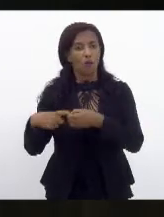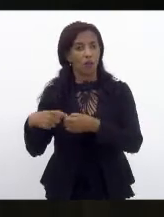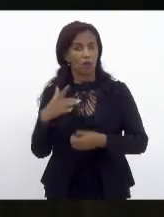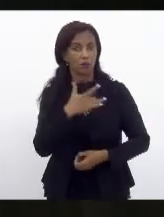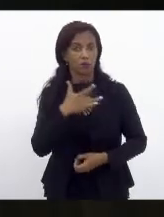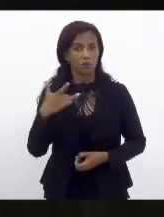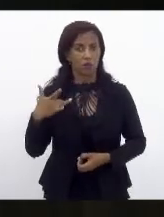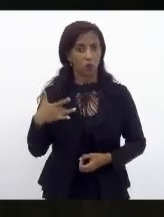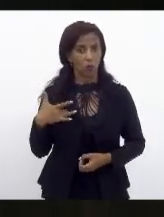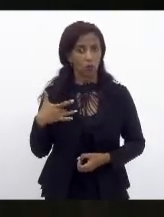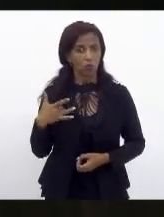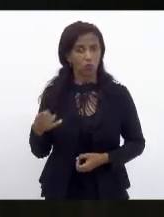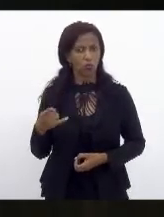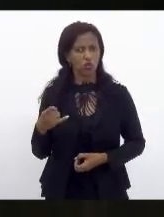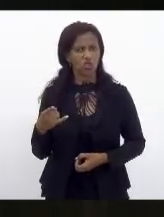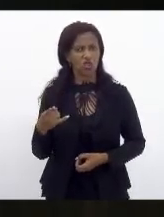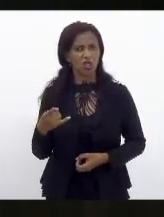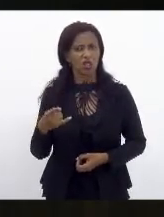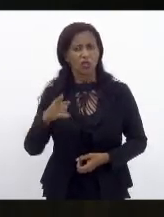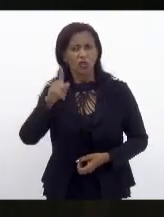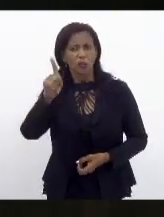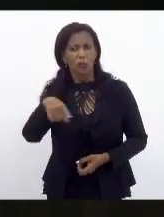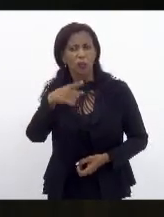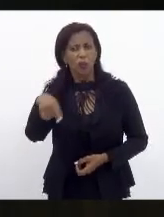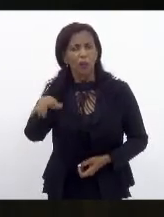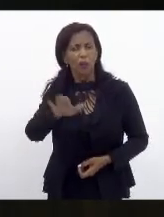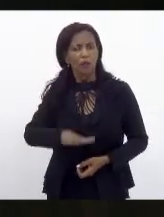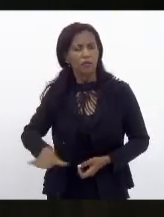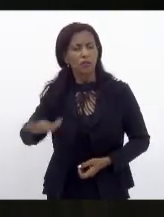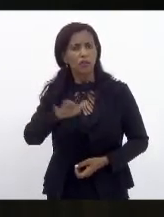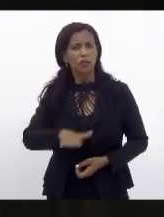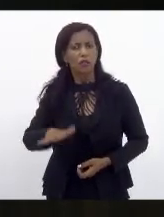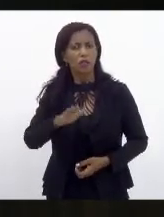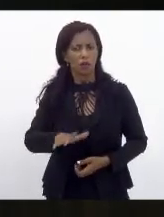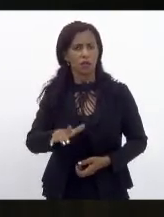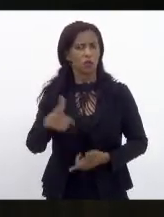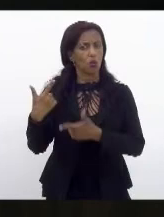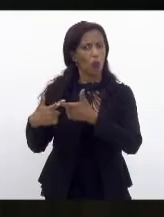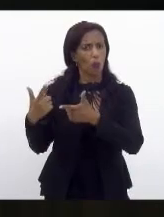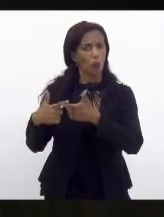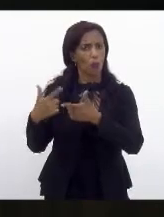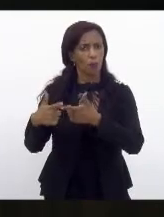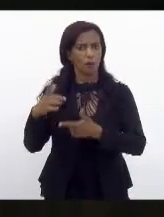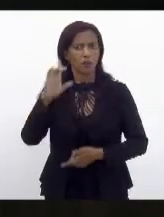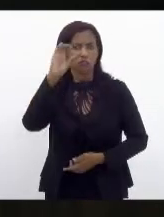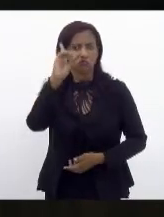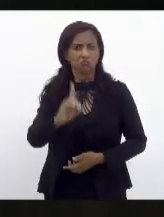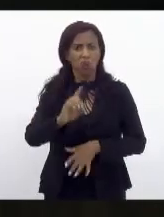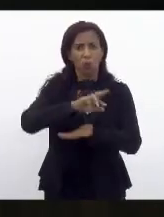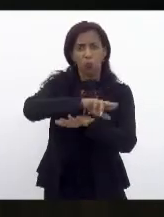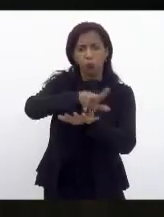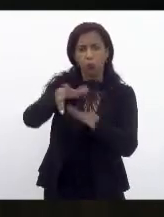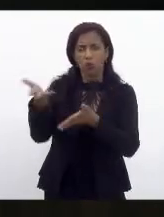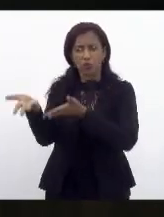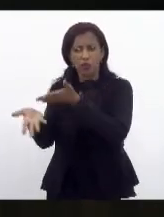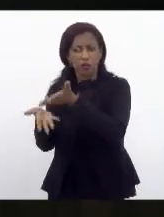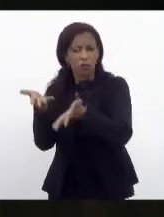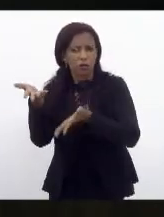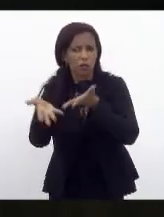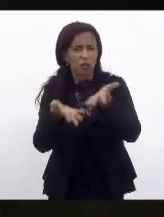Rejane, de tolir as crianças, principalmente com transtorno de aspecto autista, de fazer o tratamento